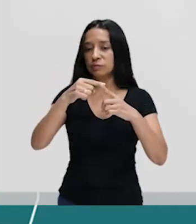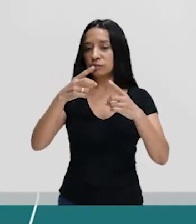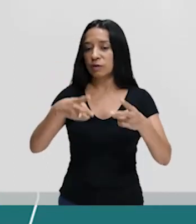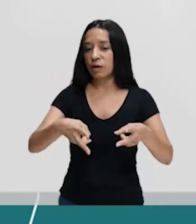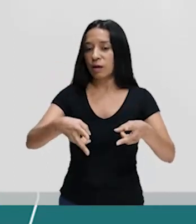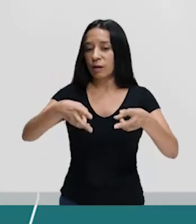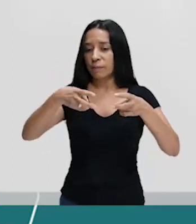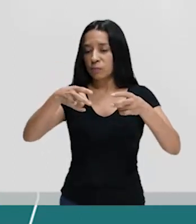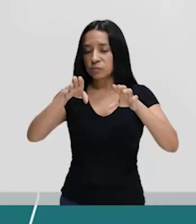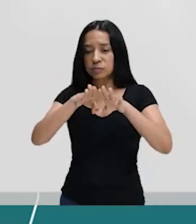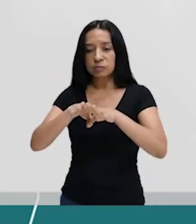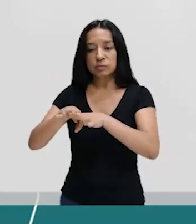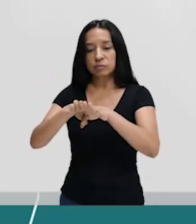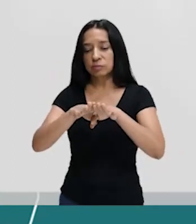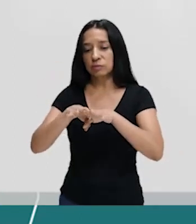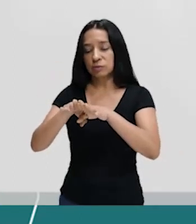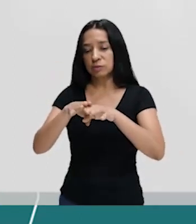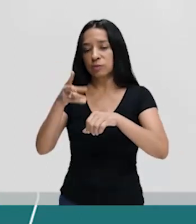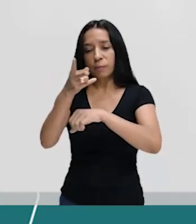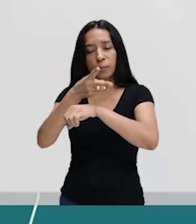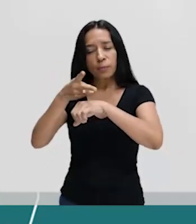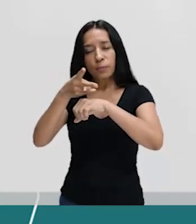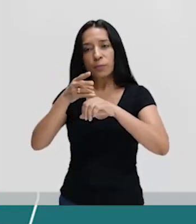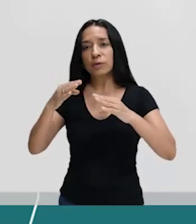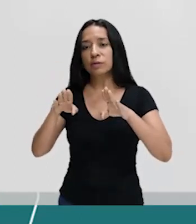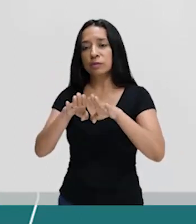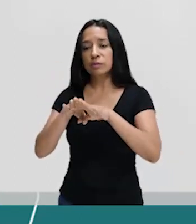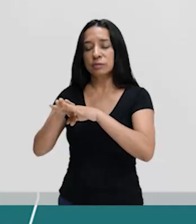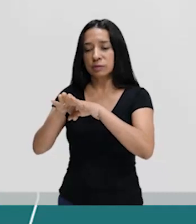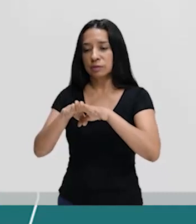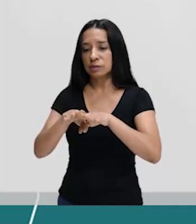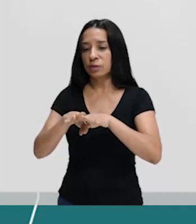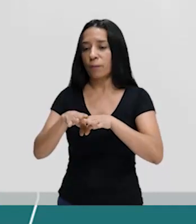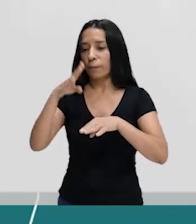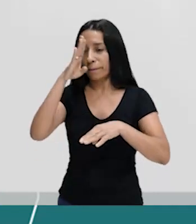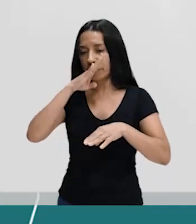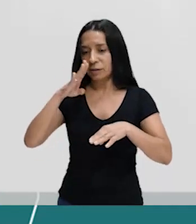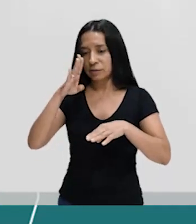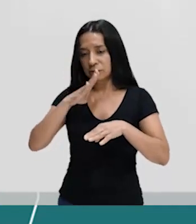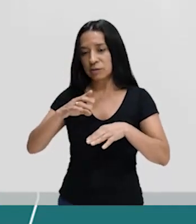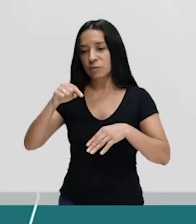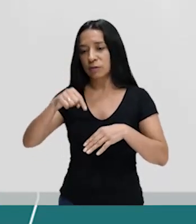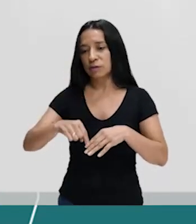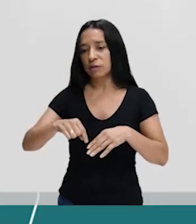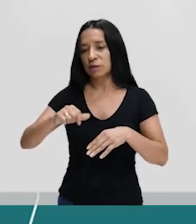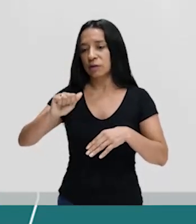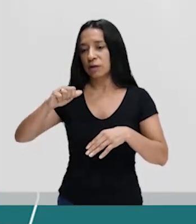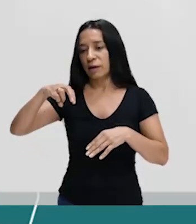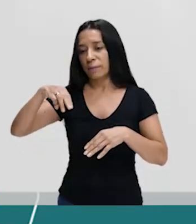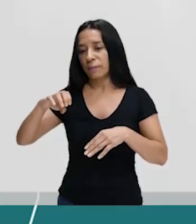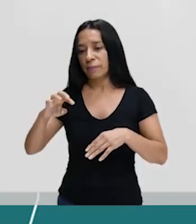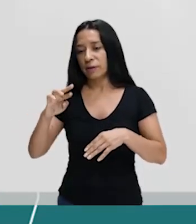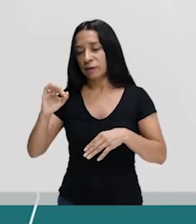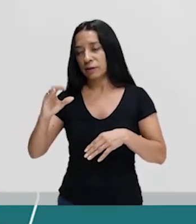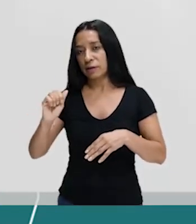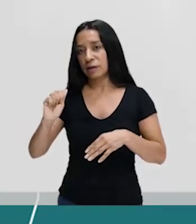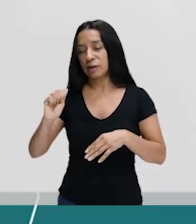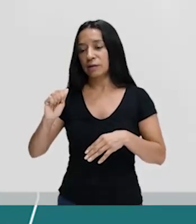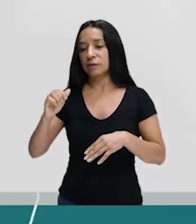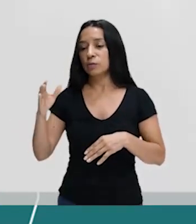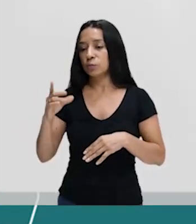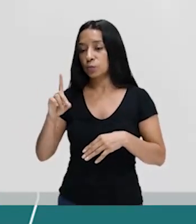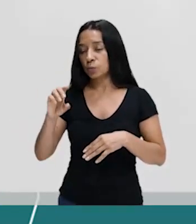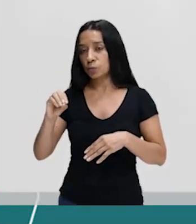busca dessa hegemonia do Brasil na América do Sul, né? Principalmente em relação ao Paraguai. O